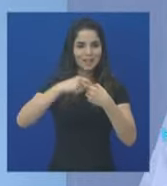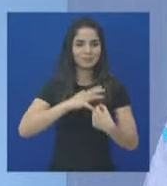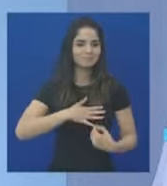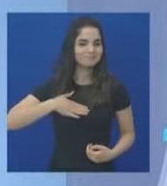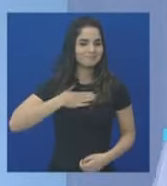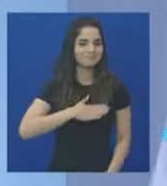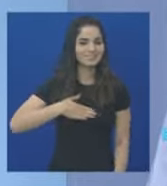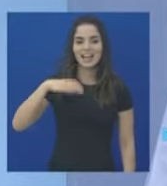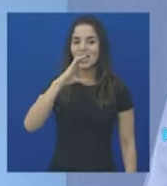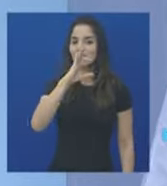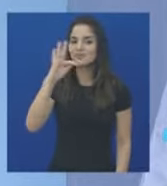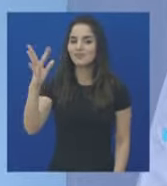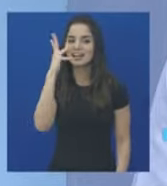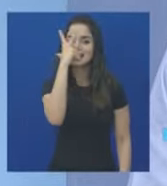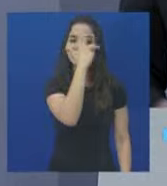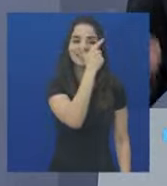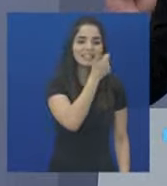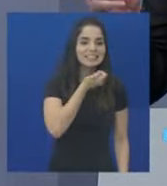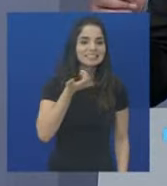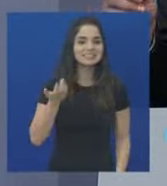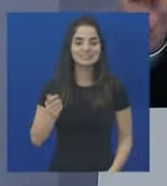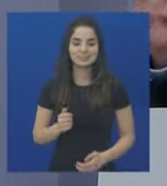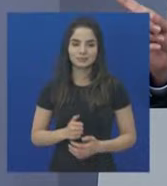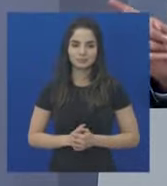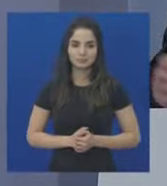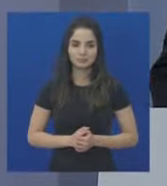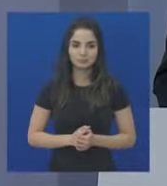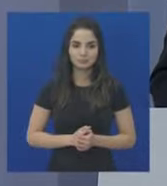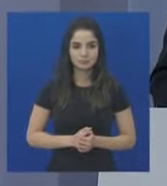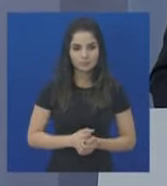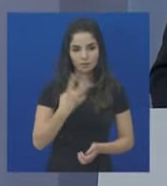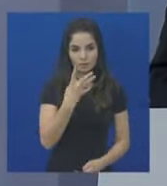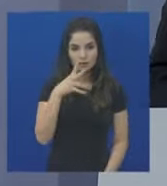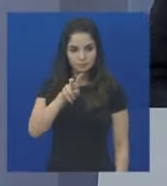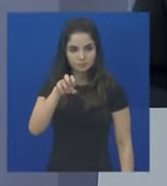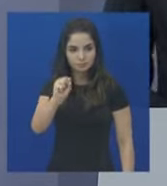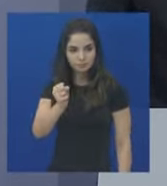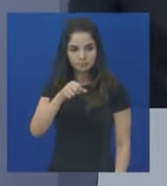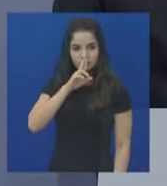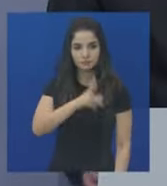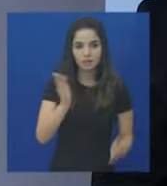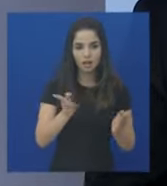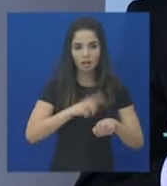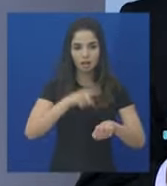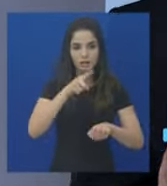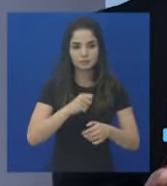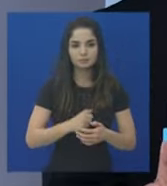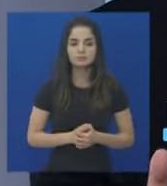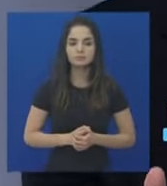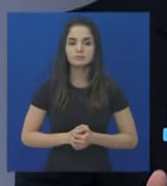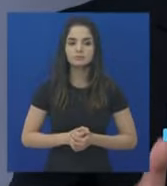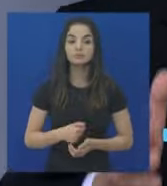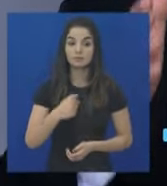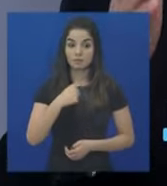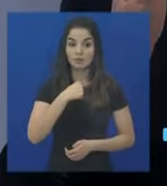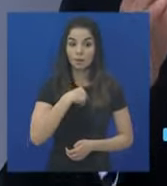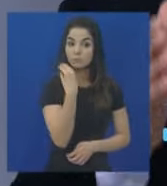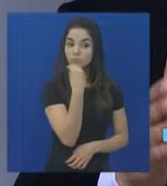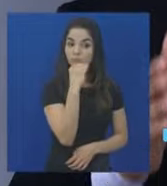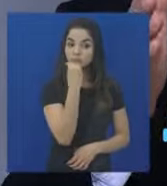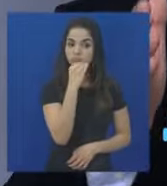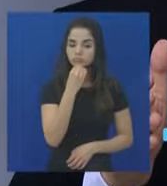cidade mais linda do Brasil. Candidato Marquinhos Mendes, 45 segundos para a réplica a partir de agora. Eu tive o privilégio de fazer